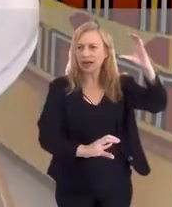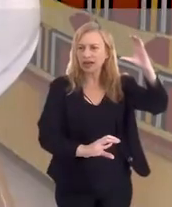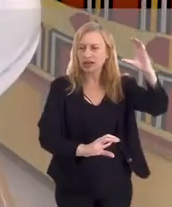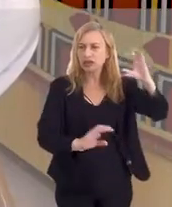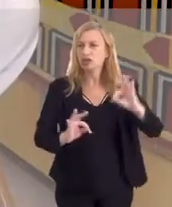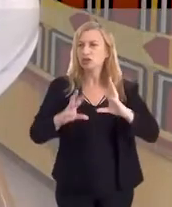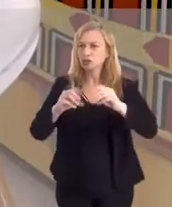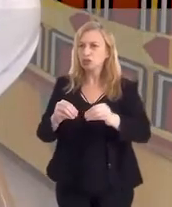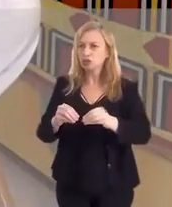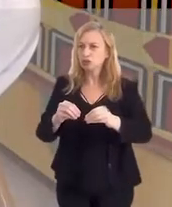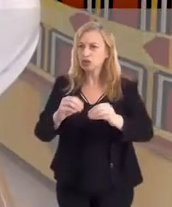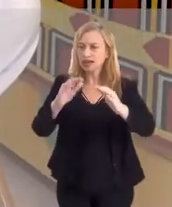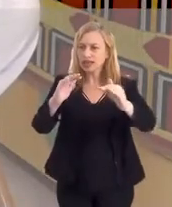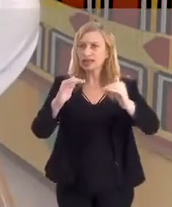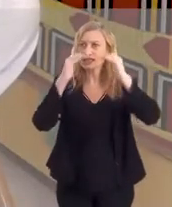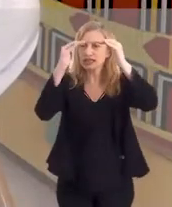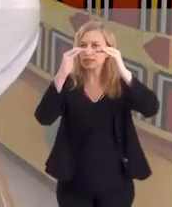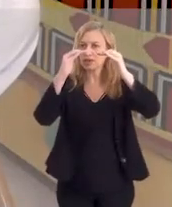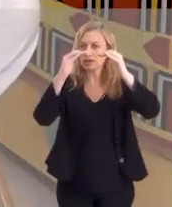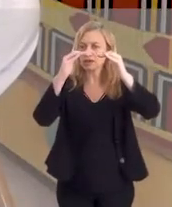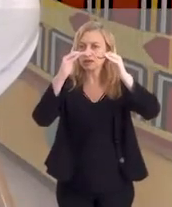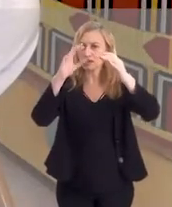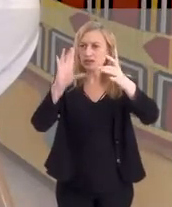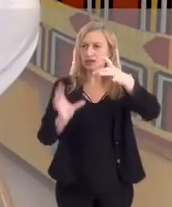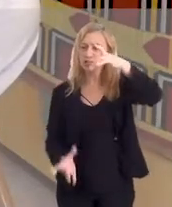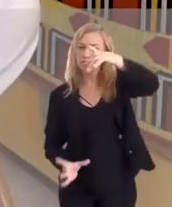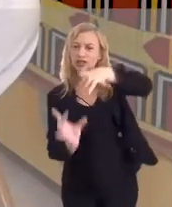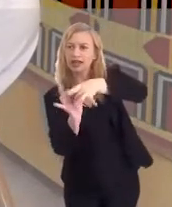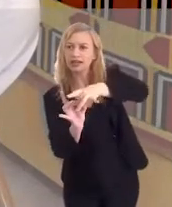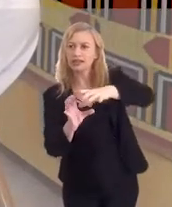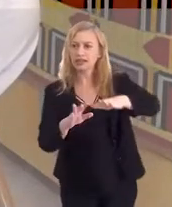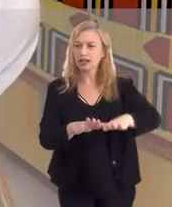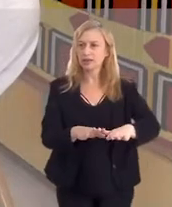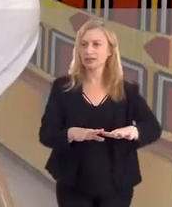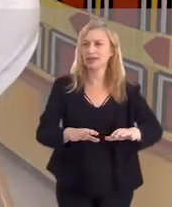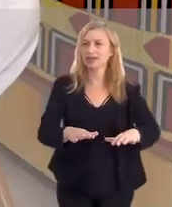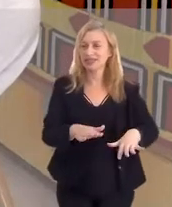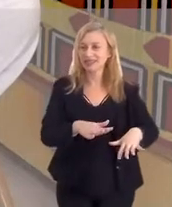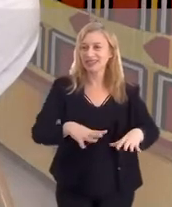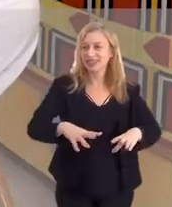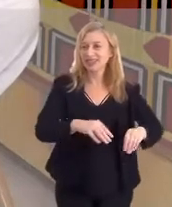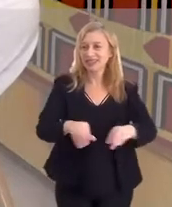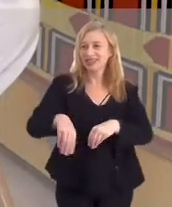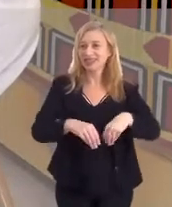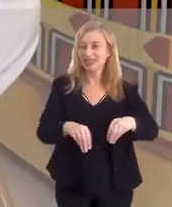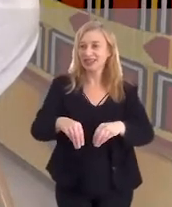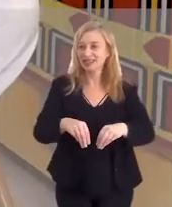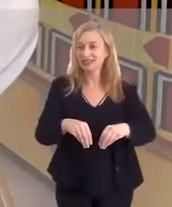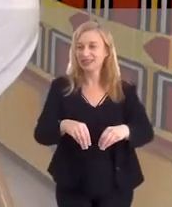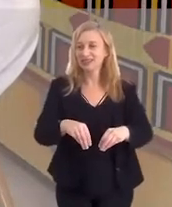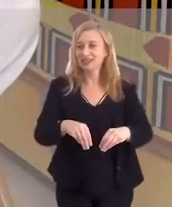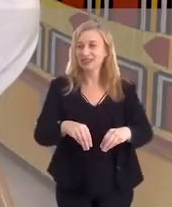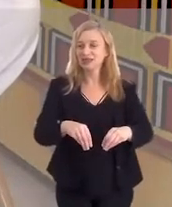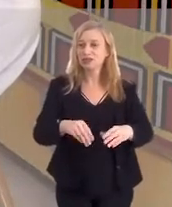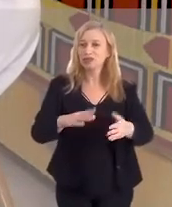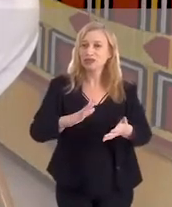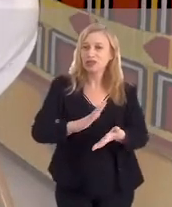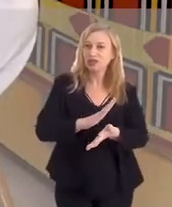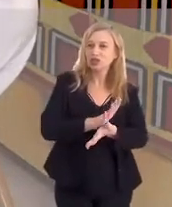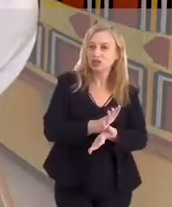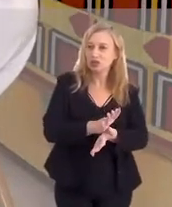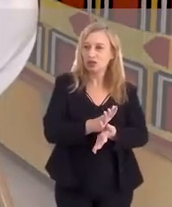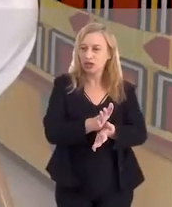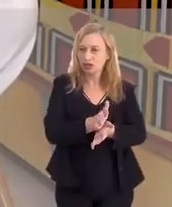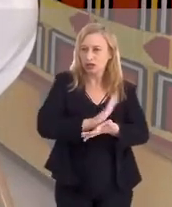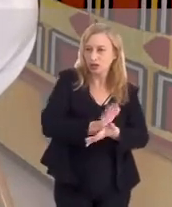nós aqui embaixo somos reflexos de cima, né? Então nós somos isso. Quando você cava aqui determinada área, destrói ela,